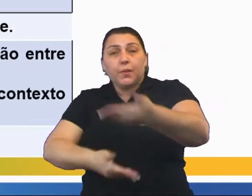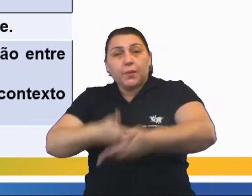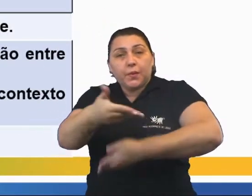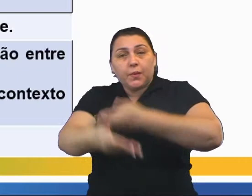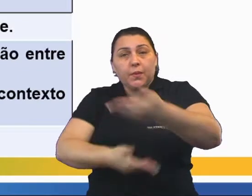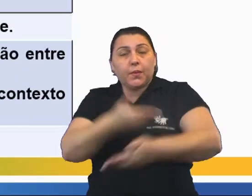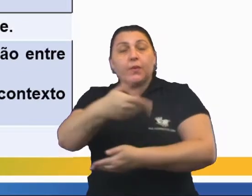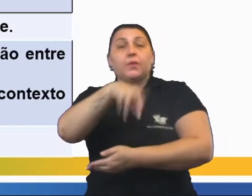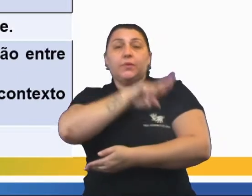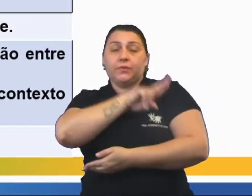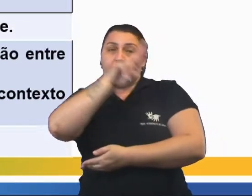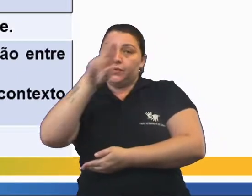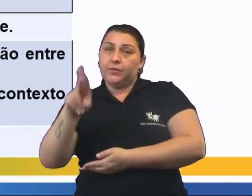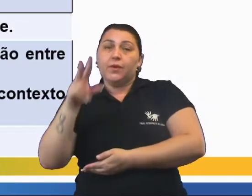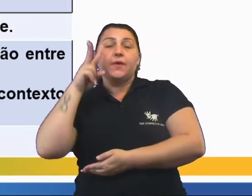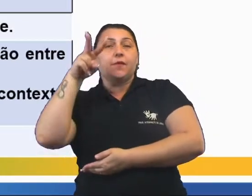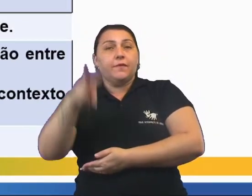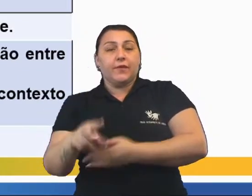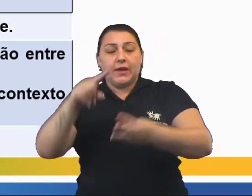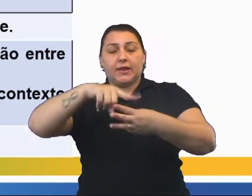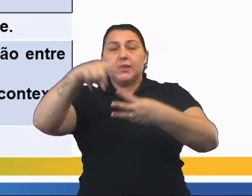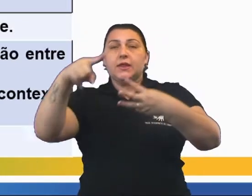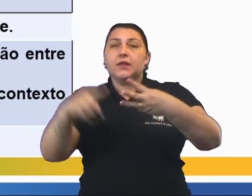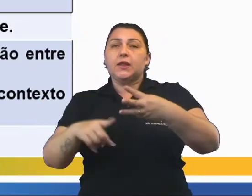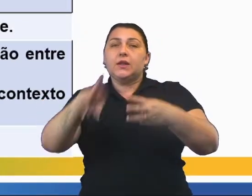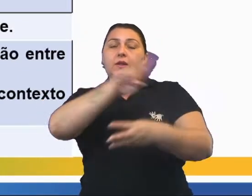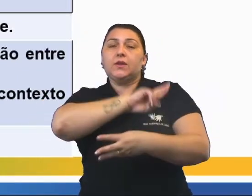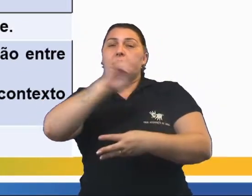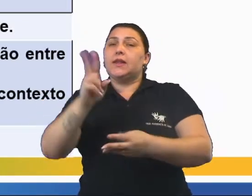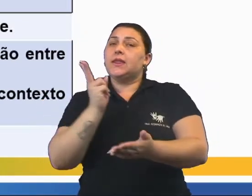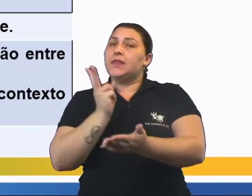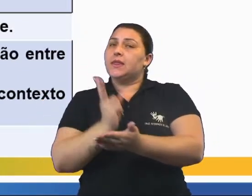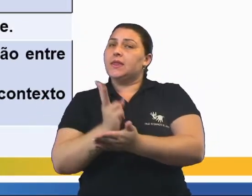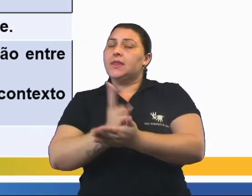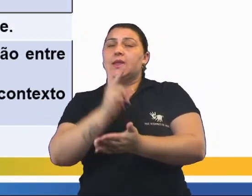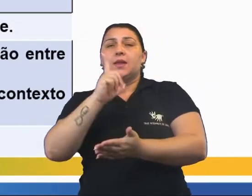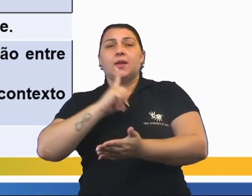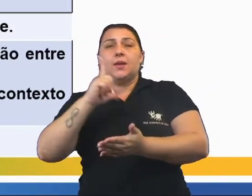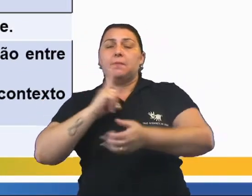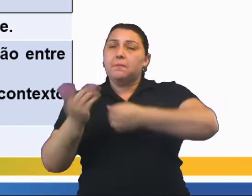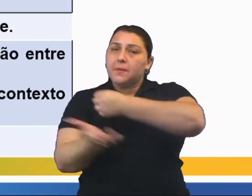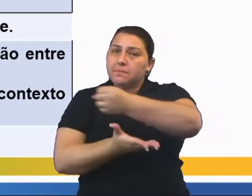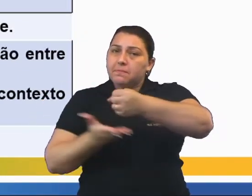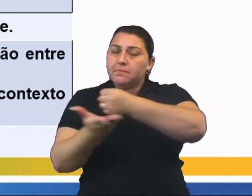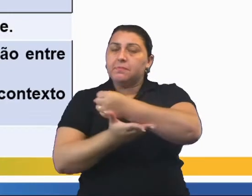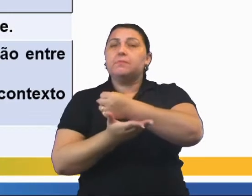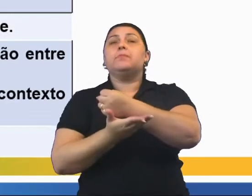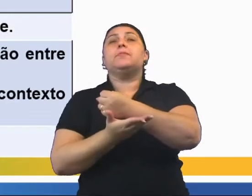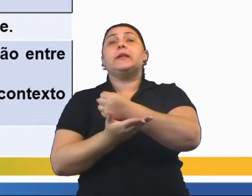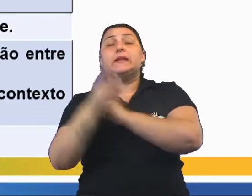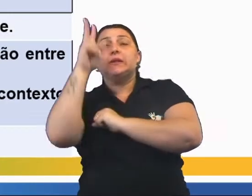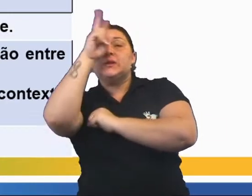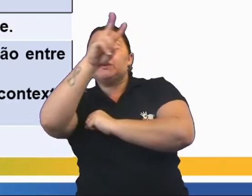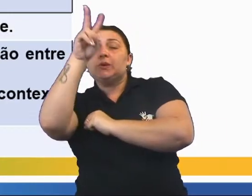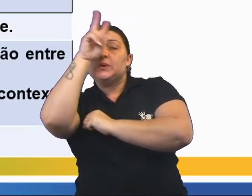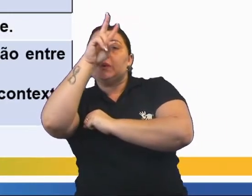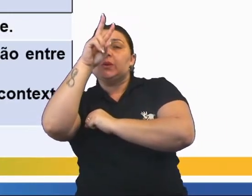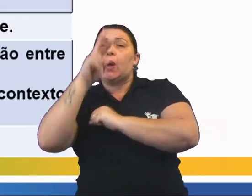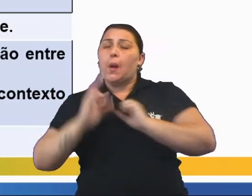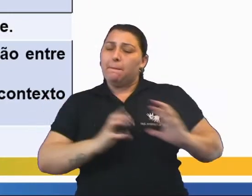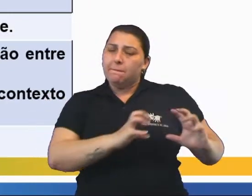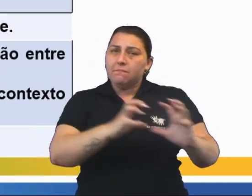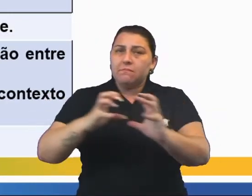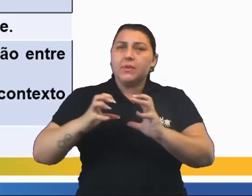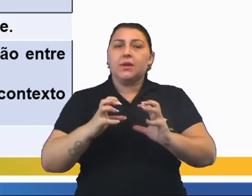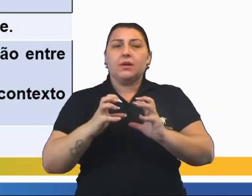de uma religião. Daqui a pouco nós vamos ver 3 religiões que têm o mesmo princípio, o mesmo fundamento. Até na história andaram brigando